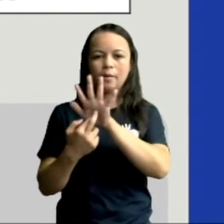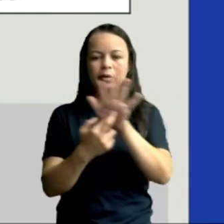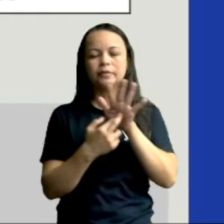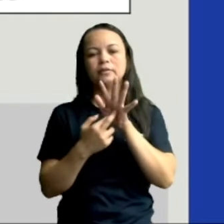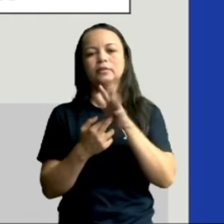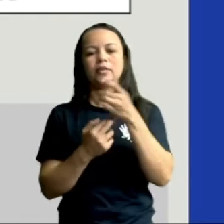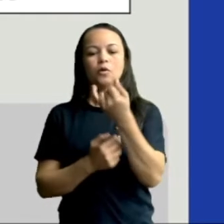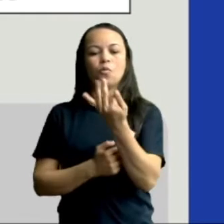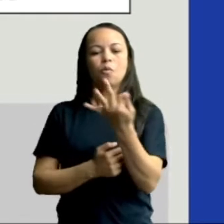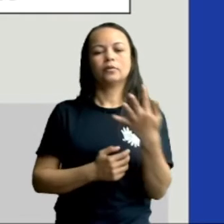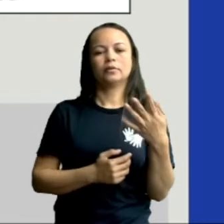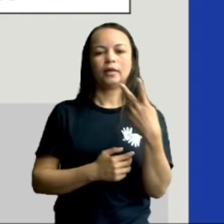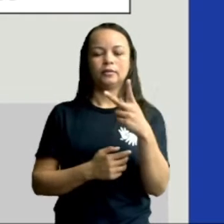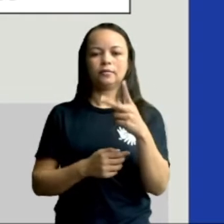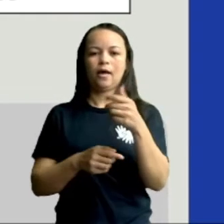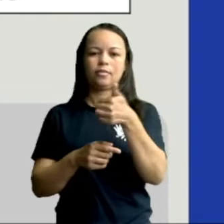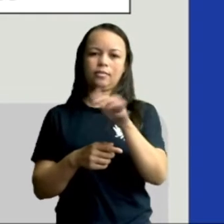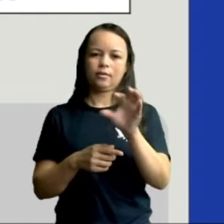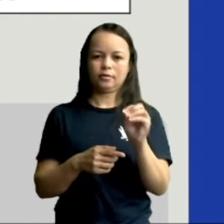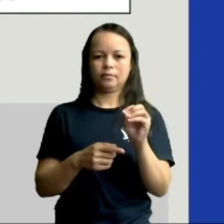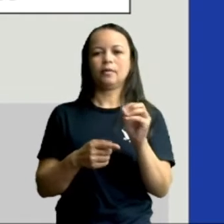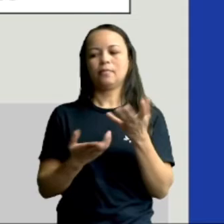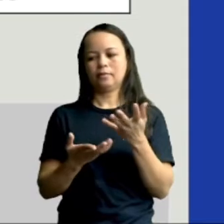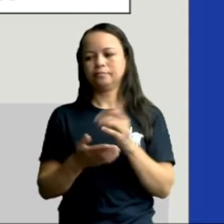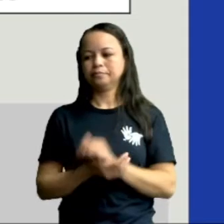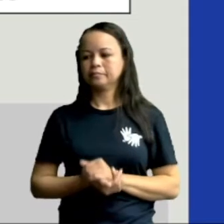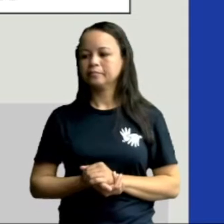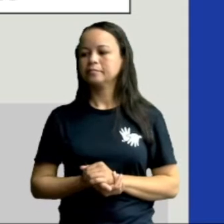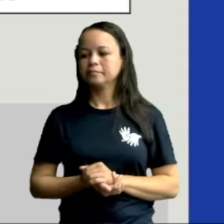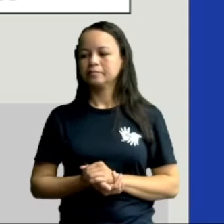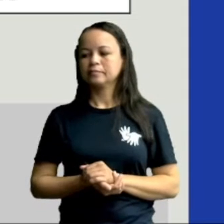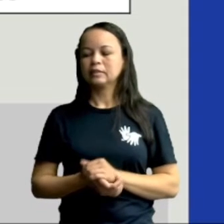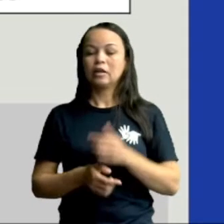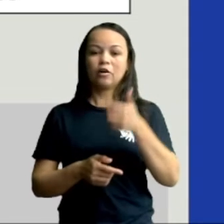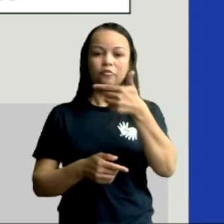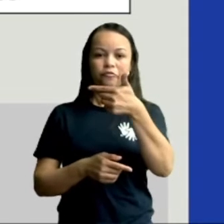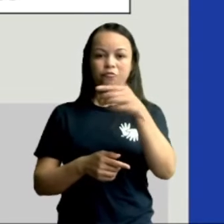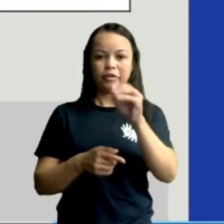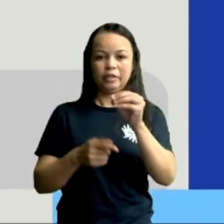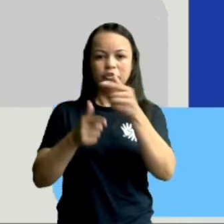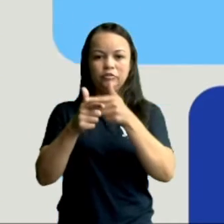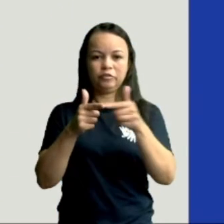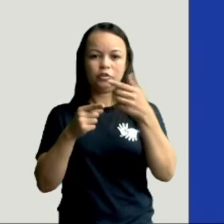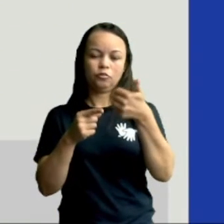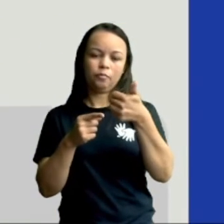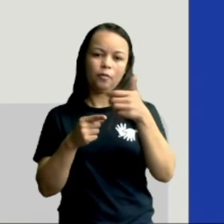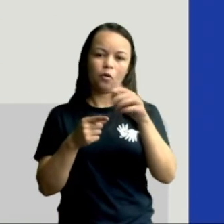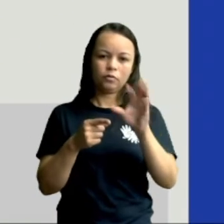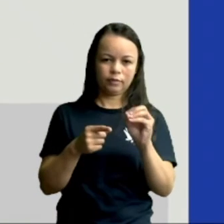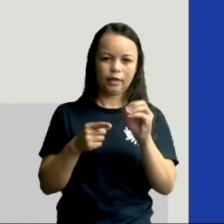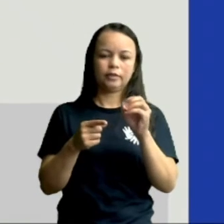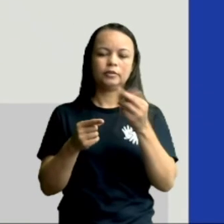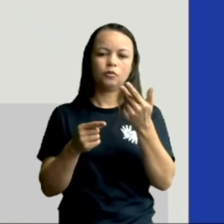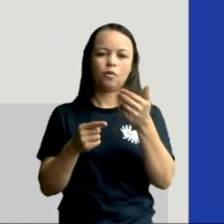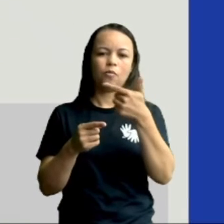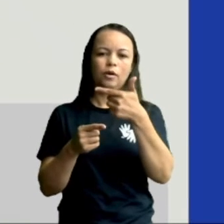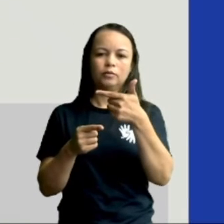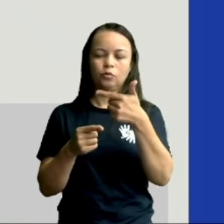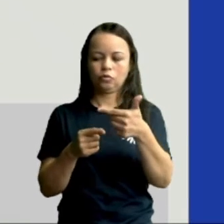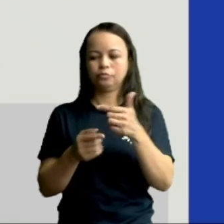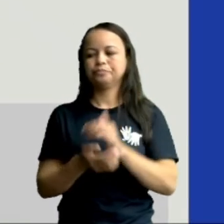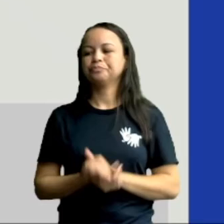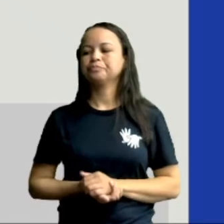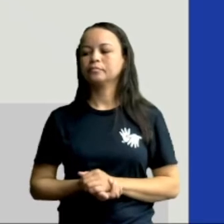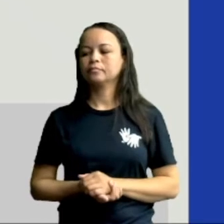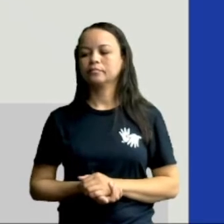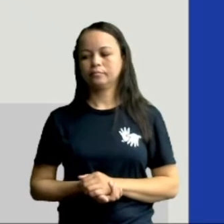da 10ª parte. Beleza? Deu para entender? 10ª parte divide por 10. Vamos seguir. Na